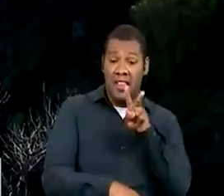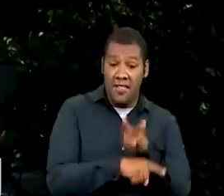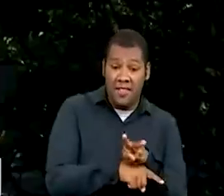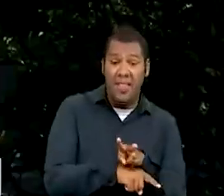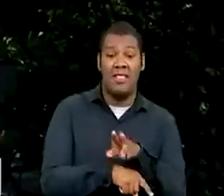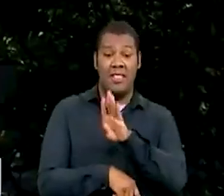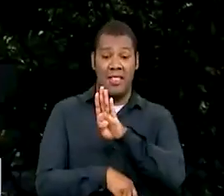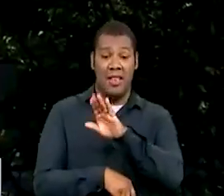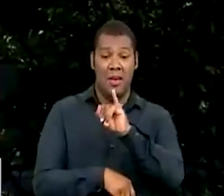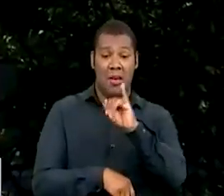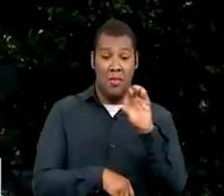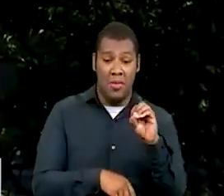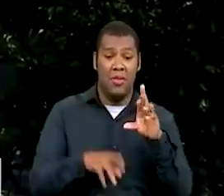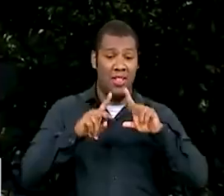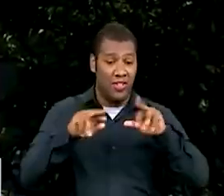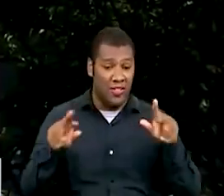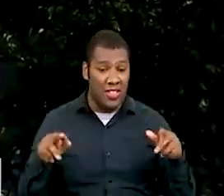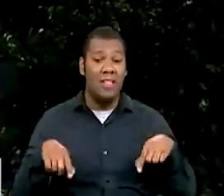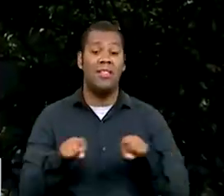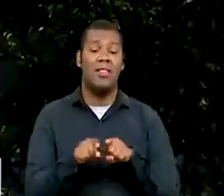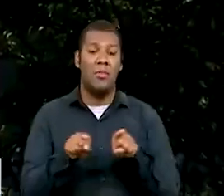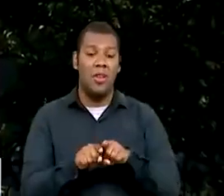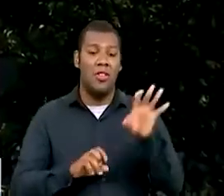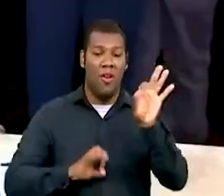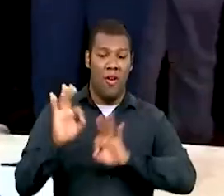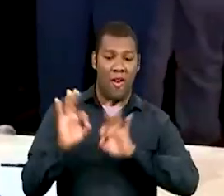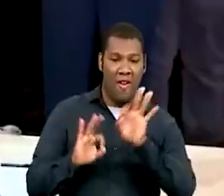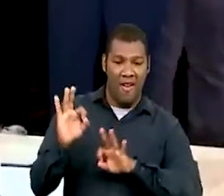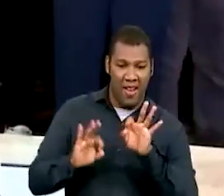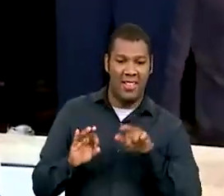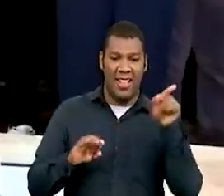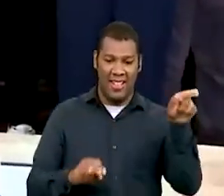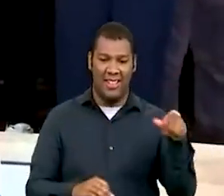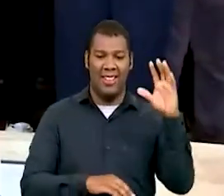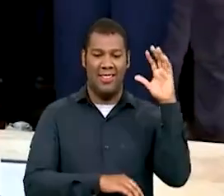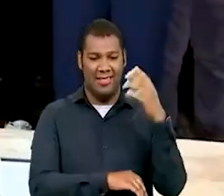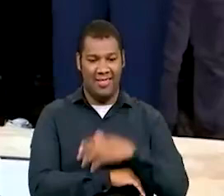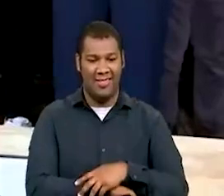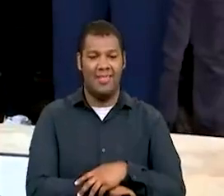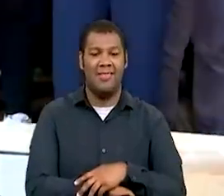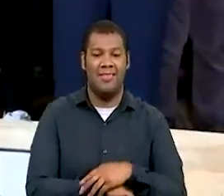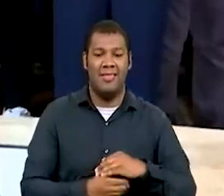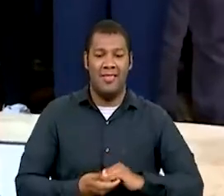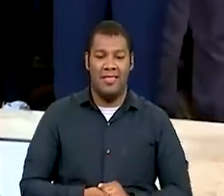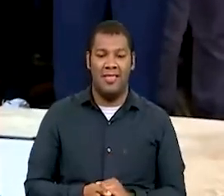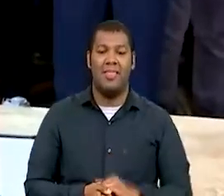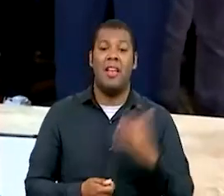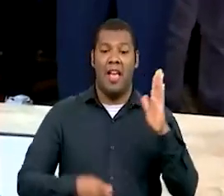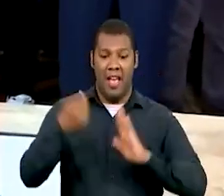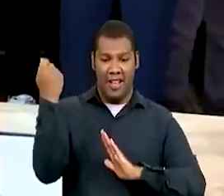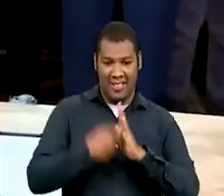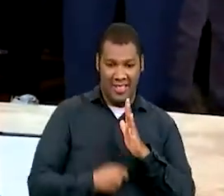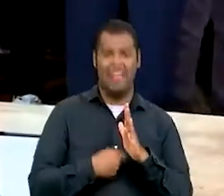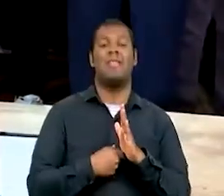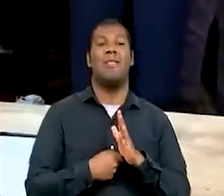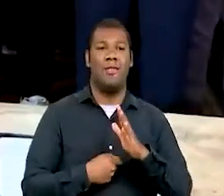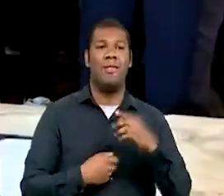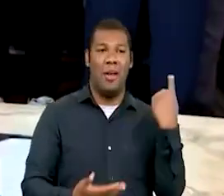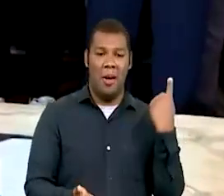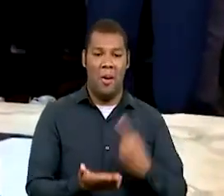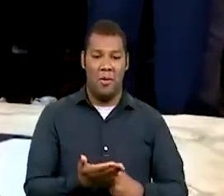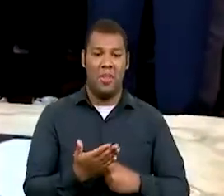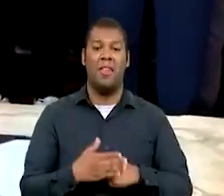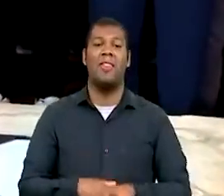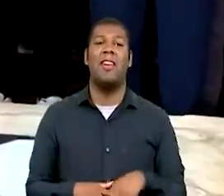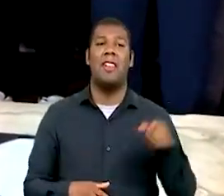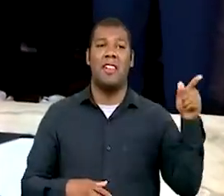biodiversidade até o planejamento territorial do arquipélago. A cerimônia de assinatura da homologação do acordo foi